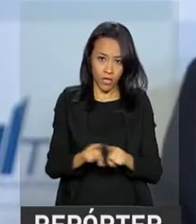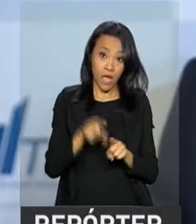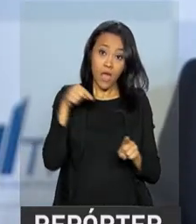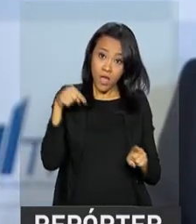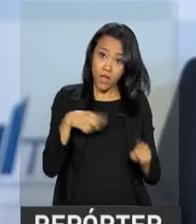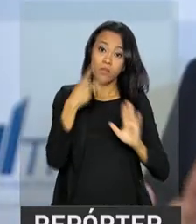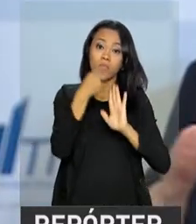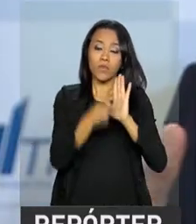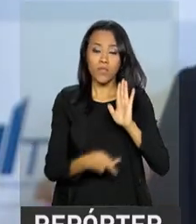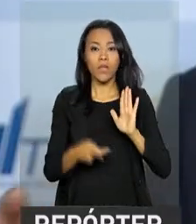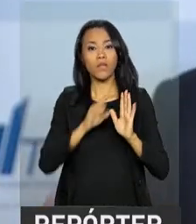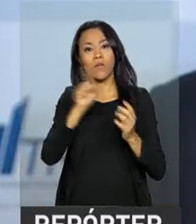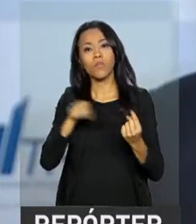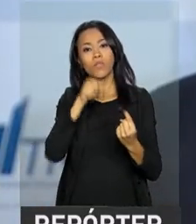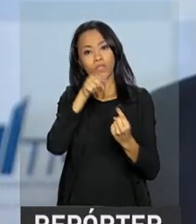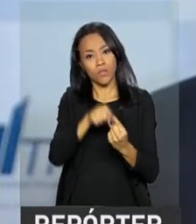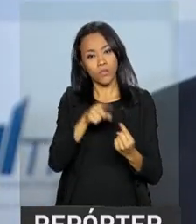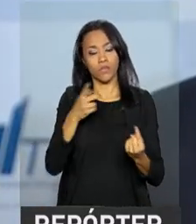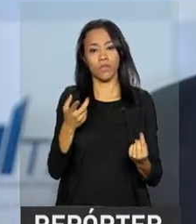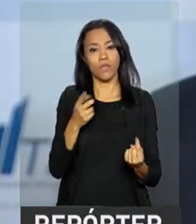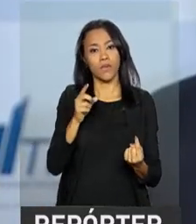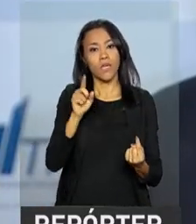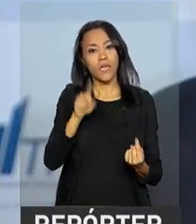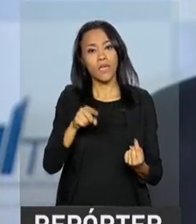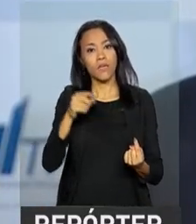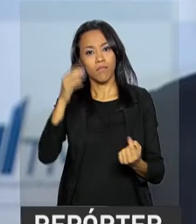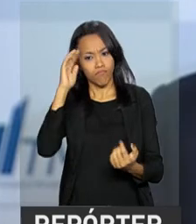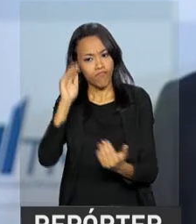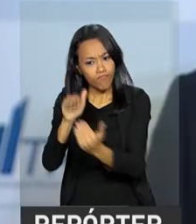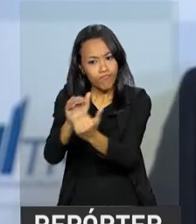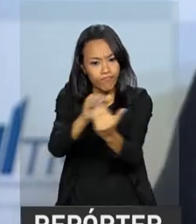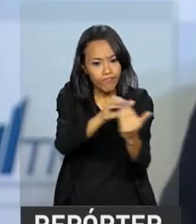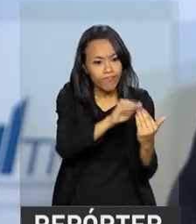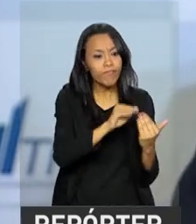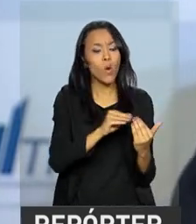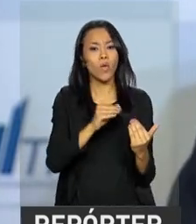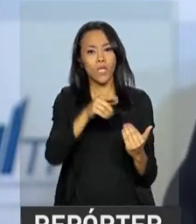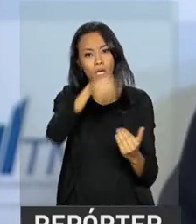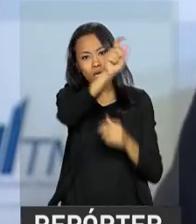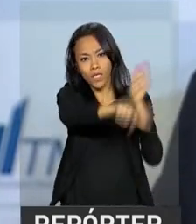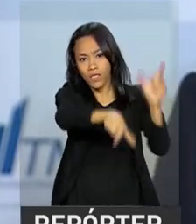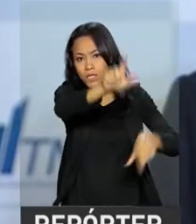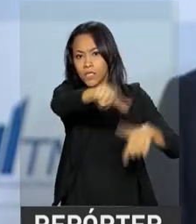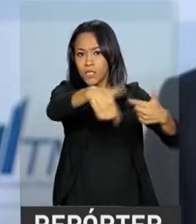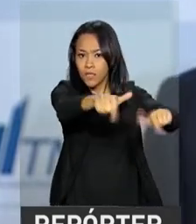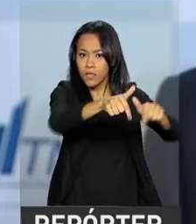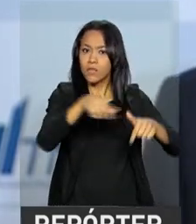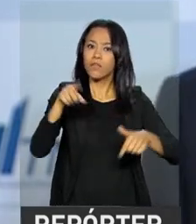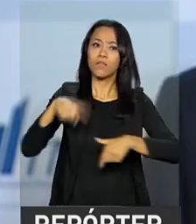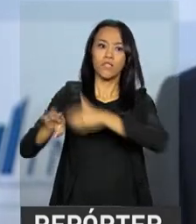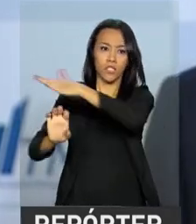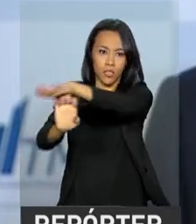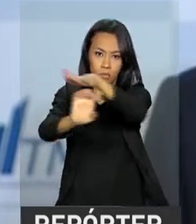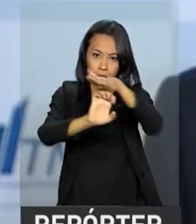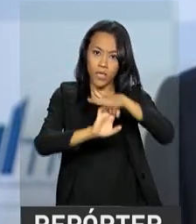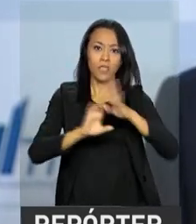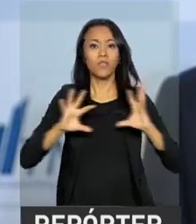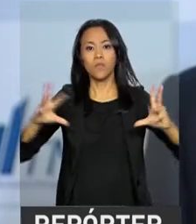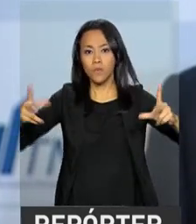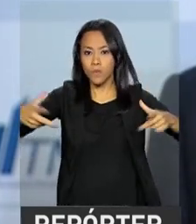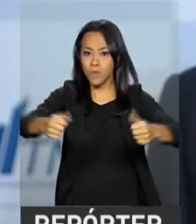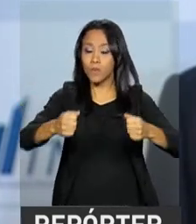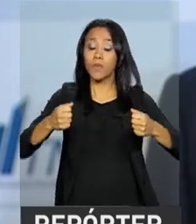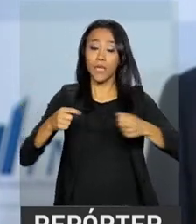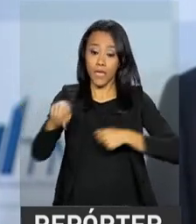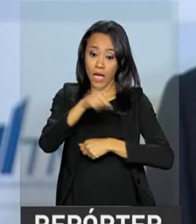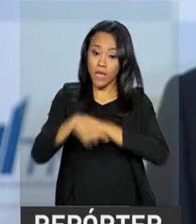que com a concordância de credores de trabalhadores de fornecedores e as empresas